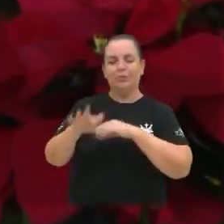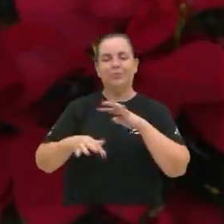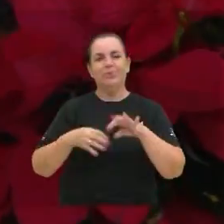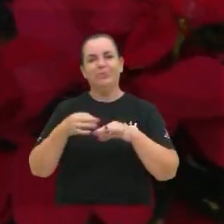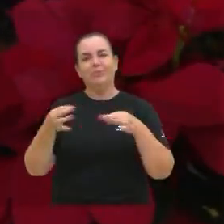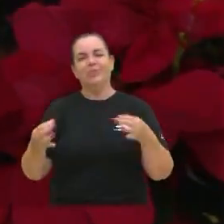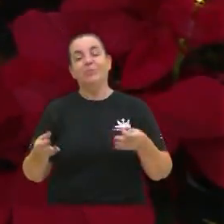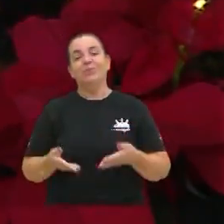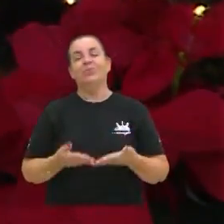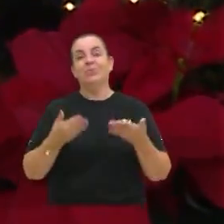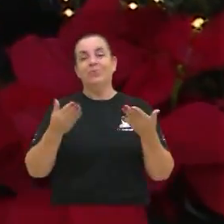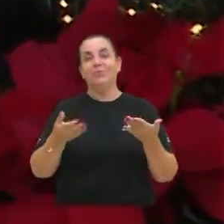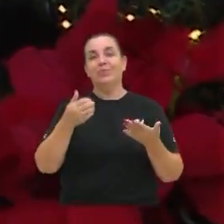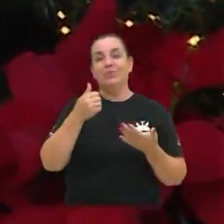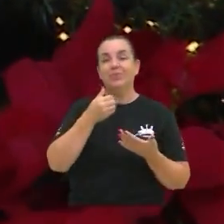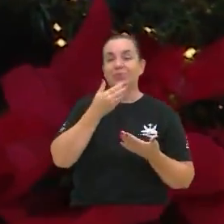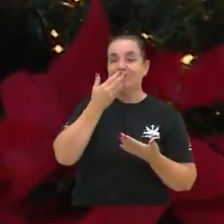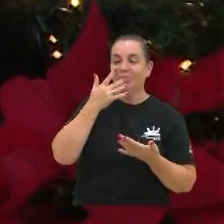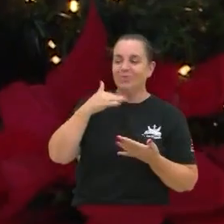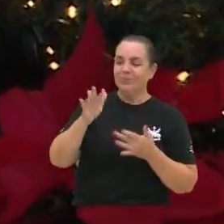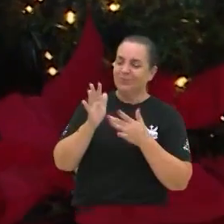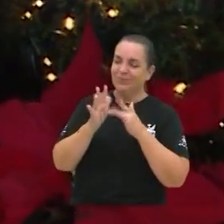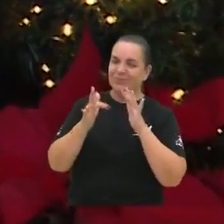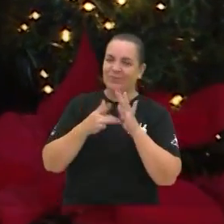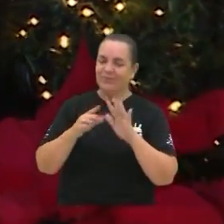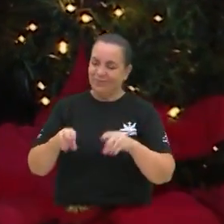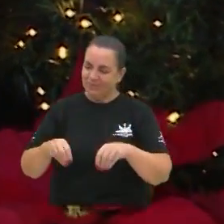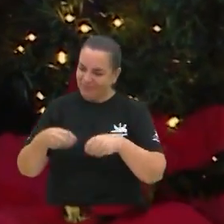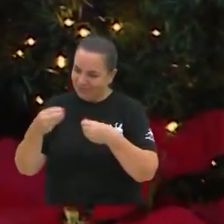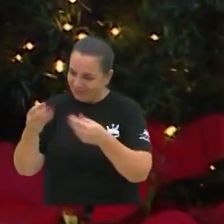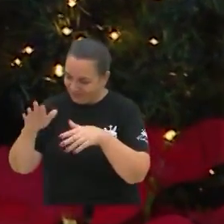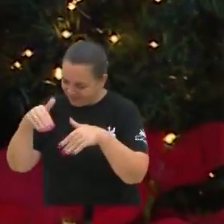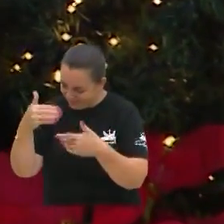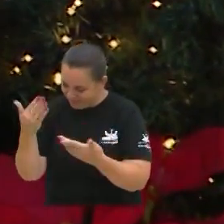um presente pro menino Deus